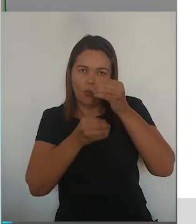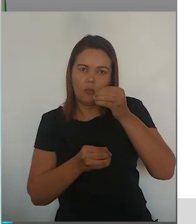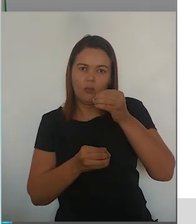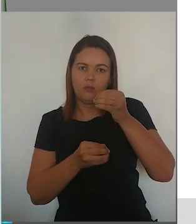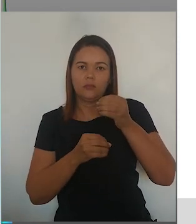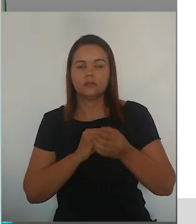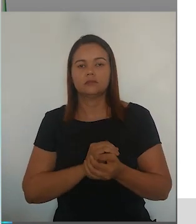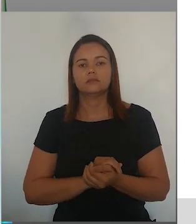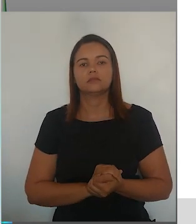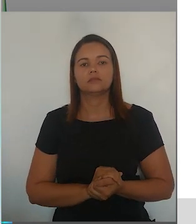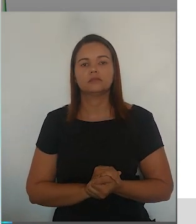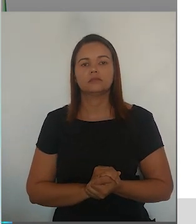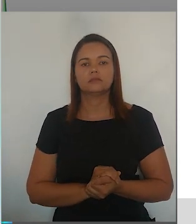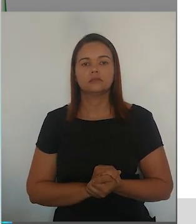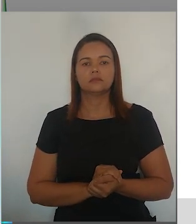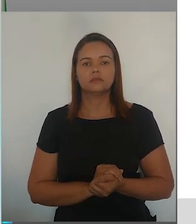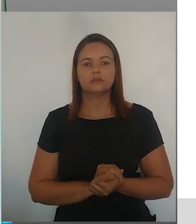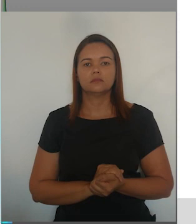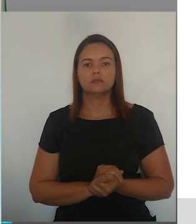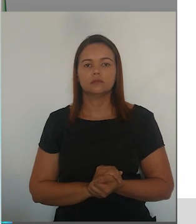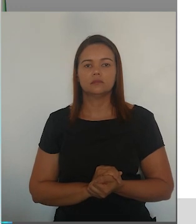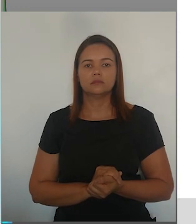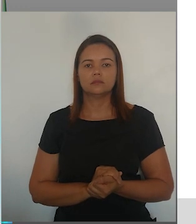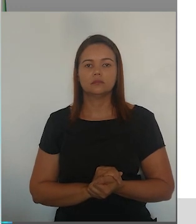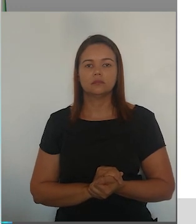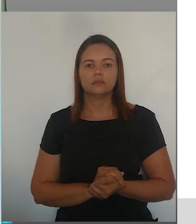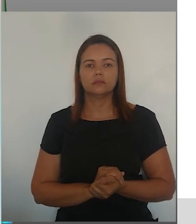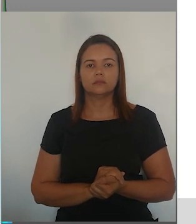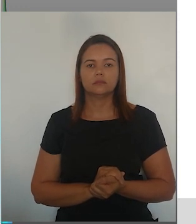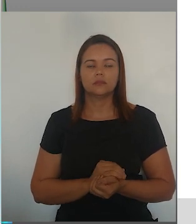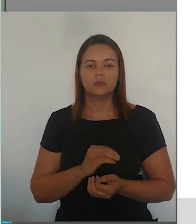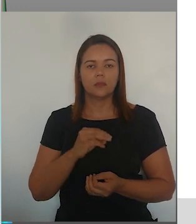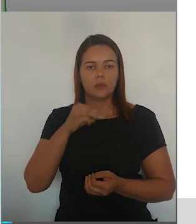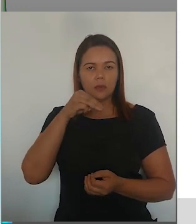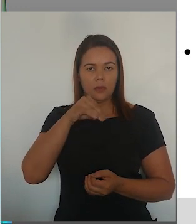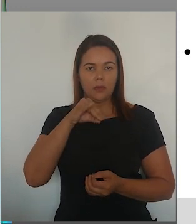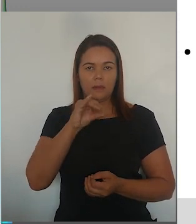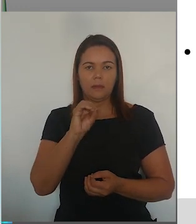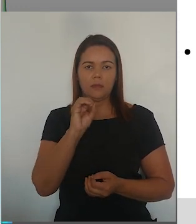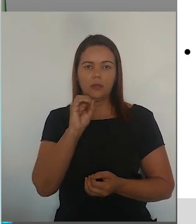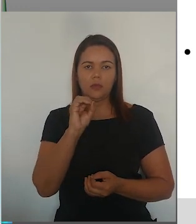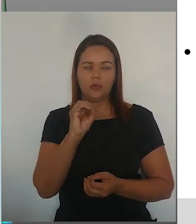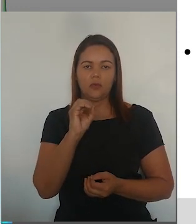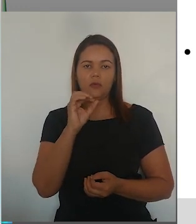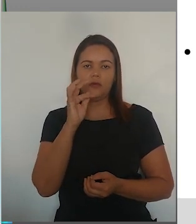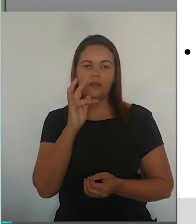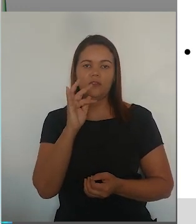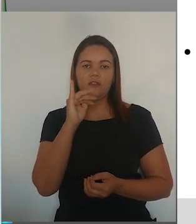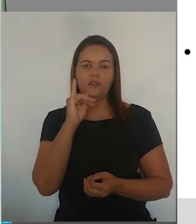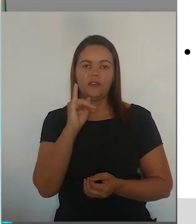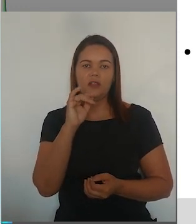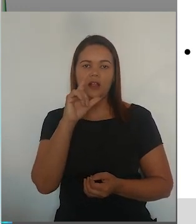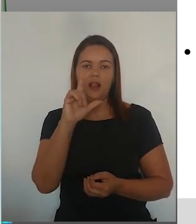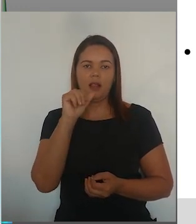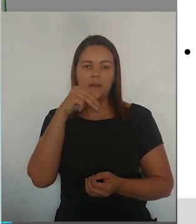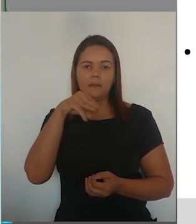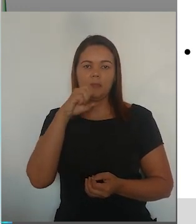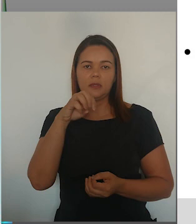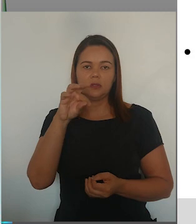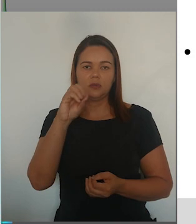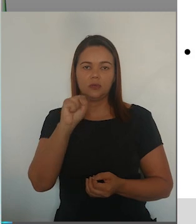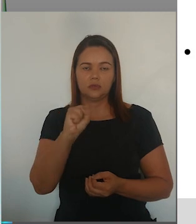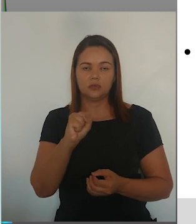transportado ativamente para o interior da cisterna terminal. Os miofilamentos são as